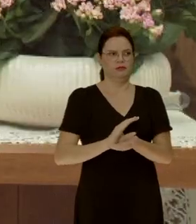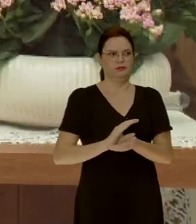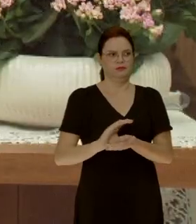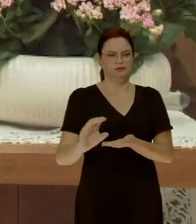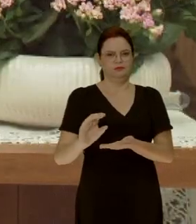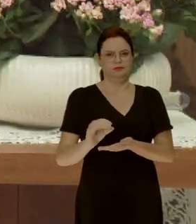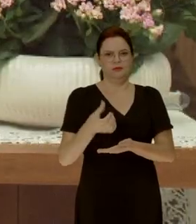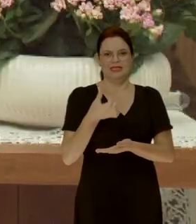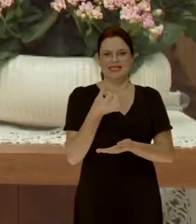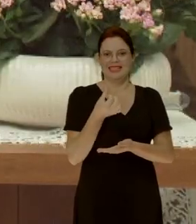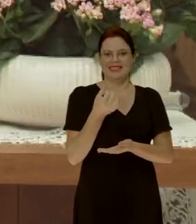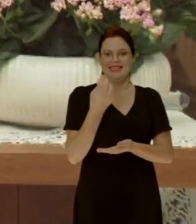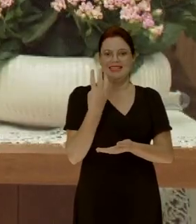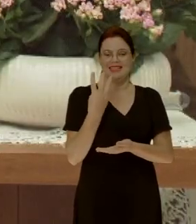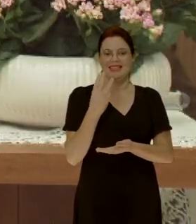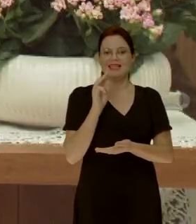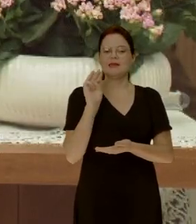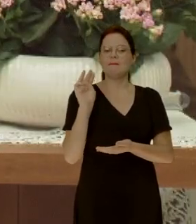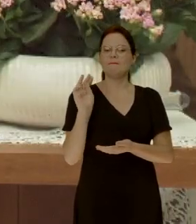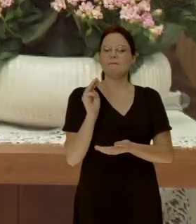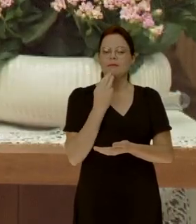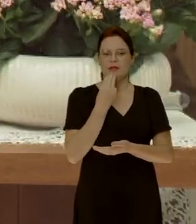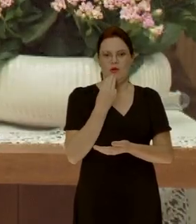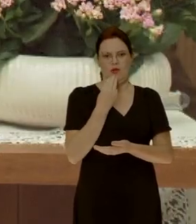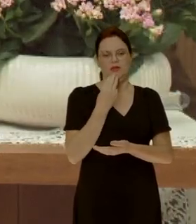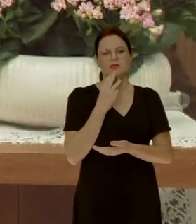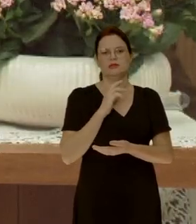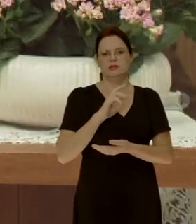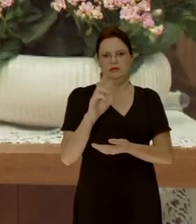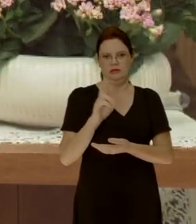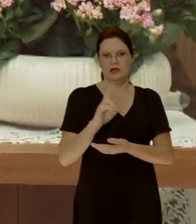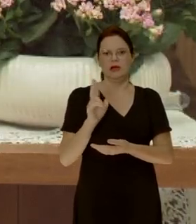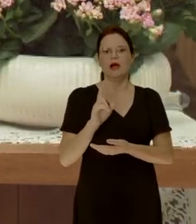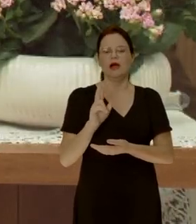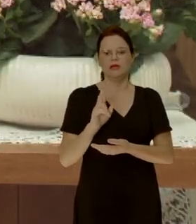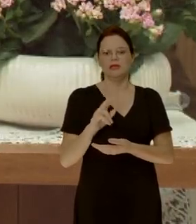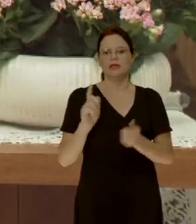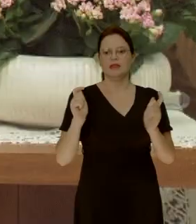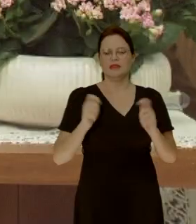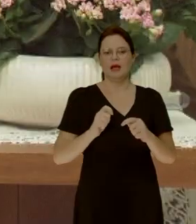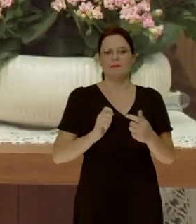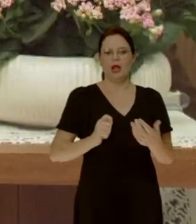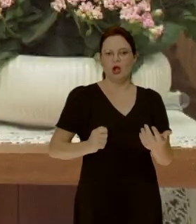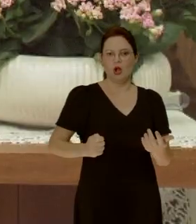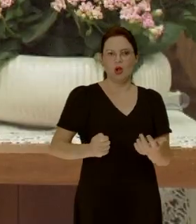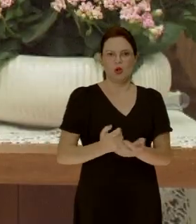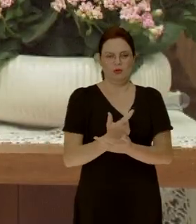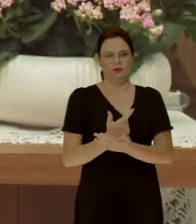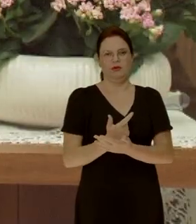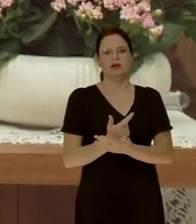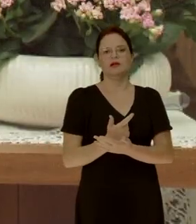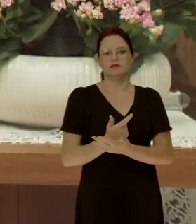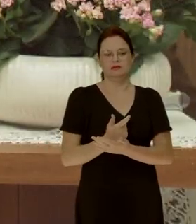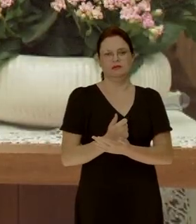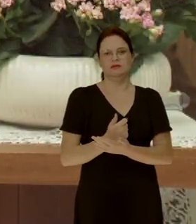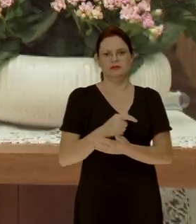de novos canais à disposição do Brasil. Vão entrar mais